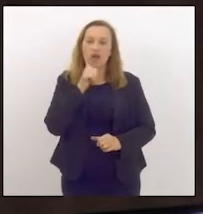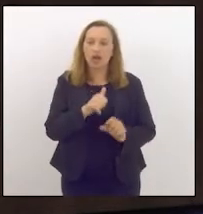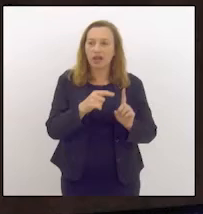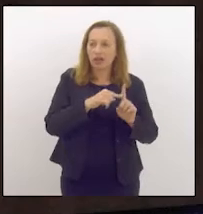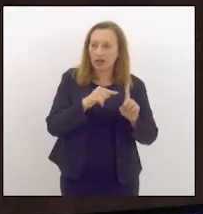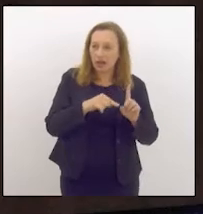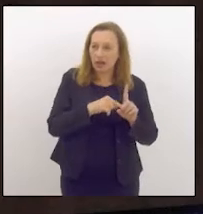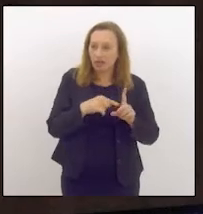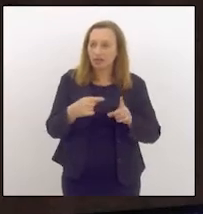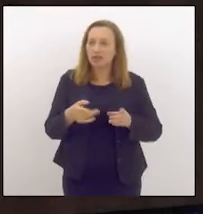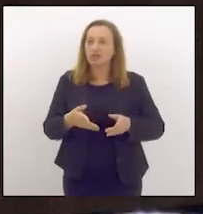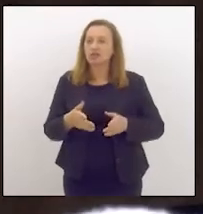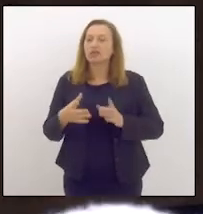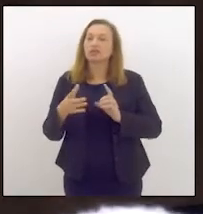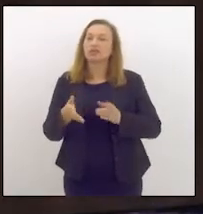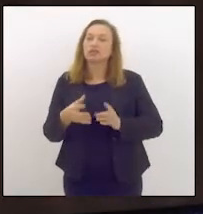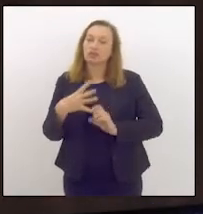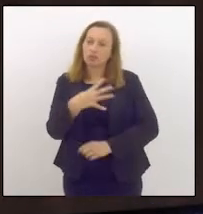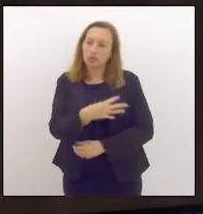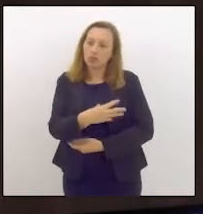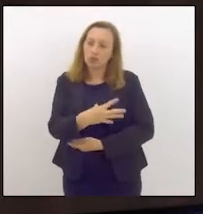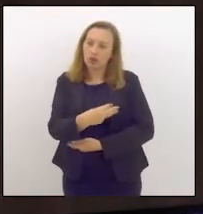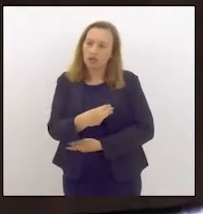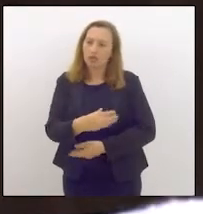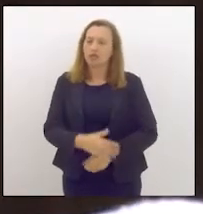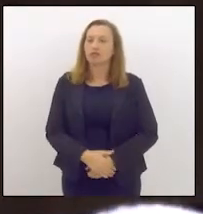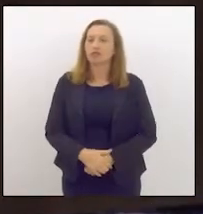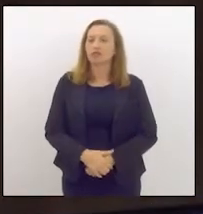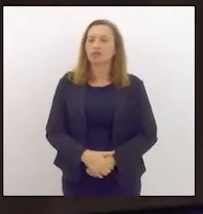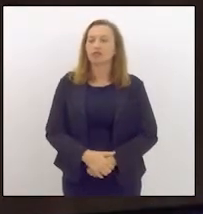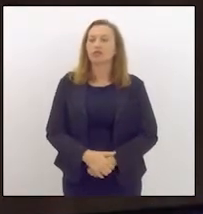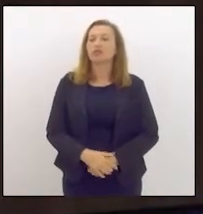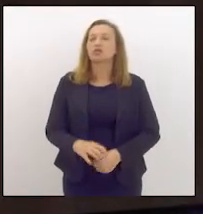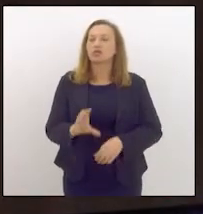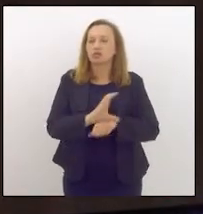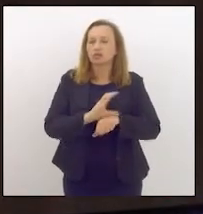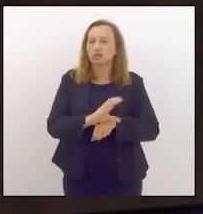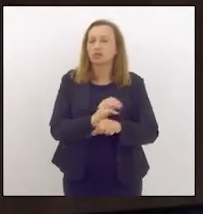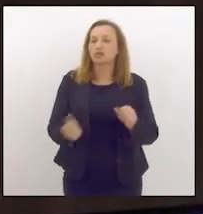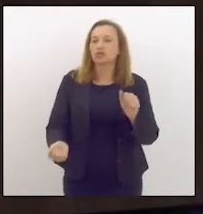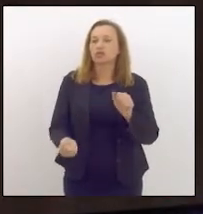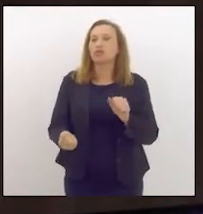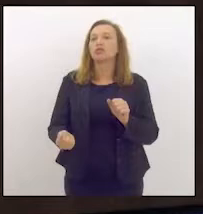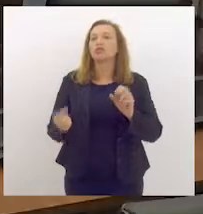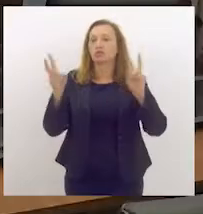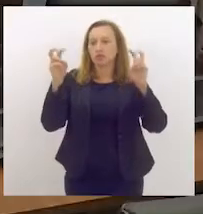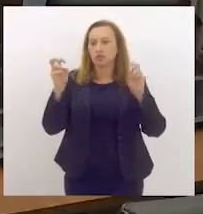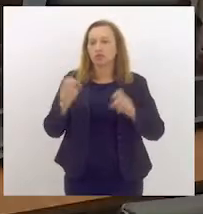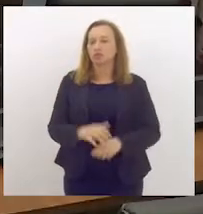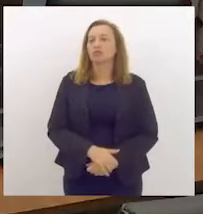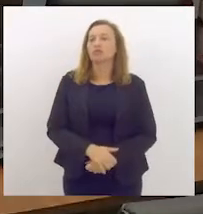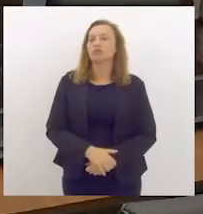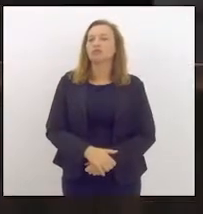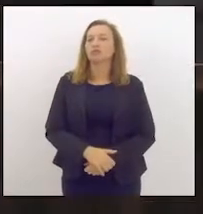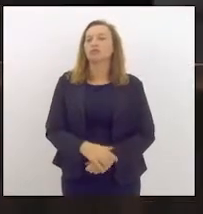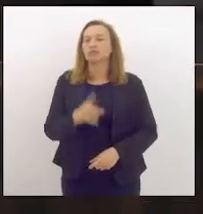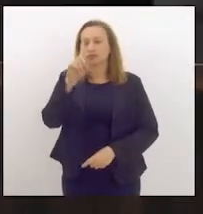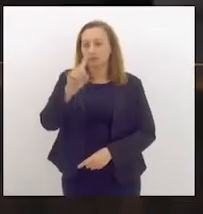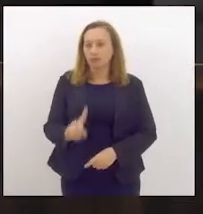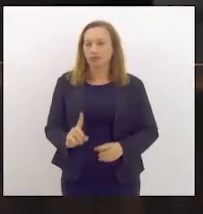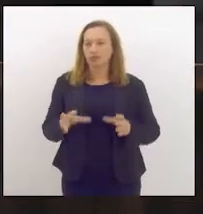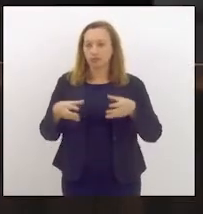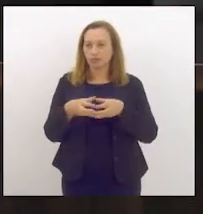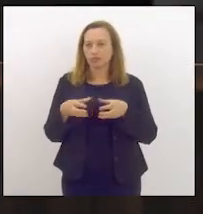parturiente e puérpera parecer seu presidente a pela condicionalidade da matéria pela comissão de